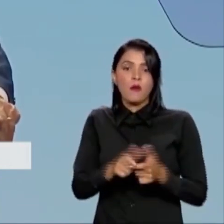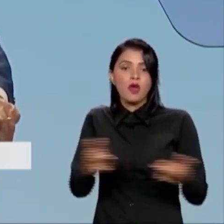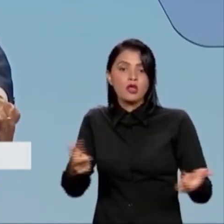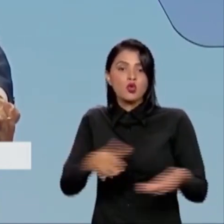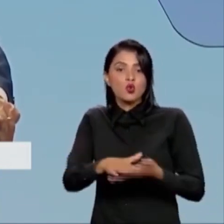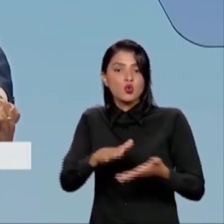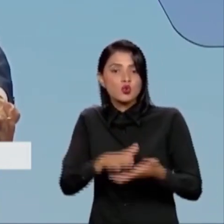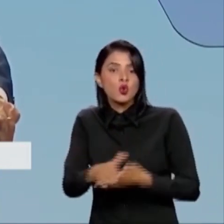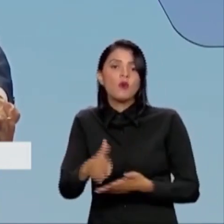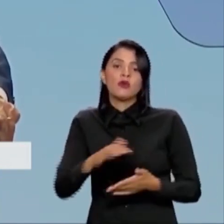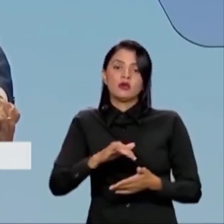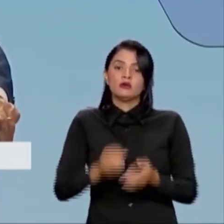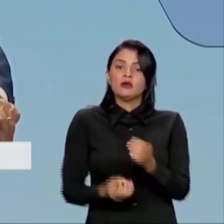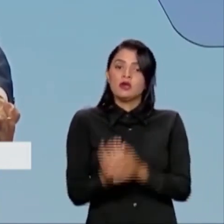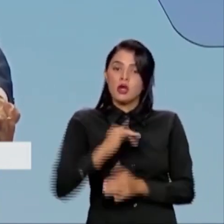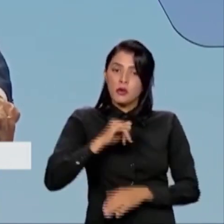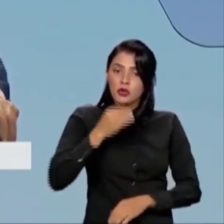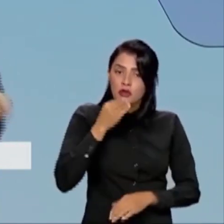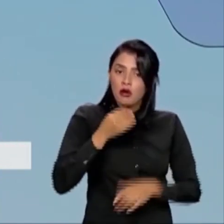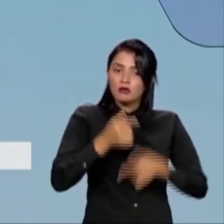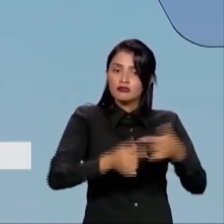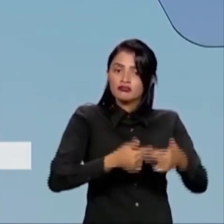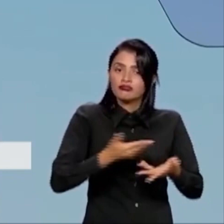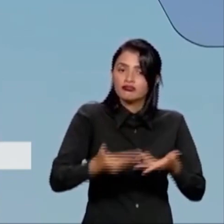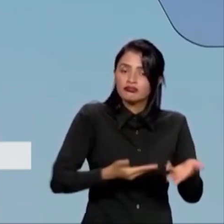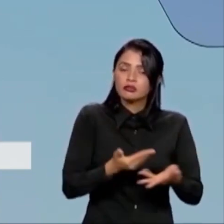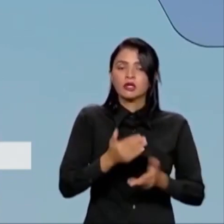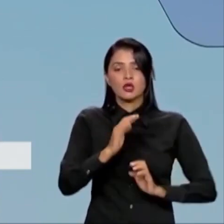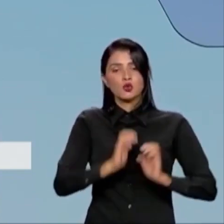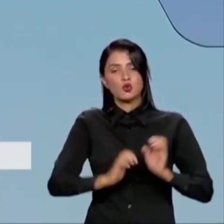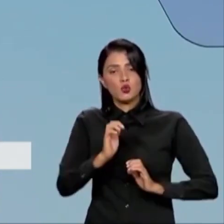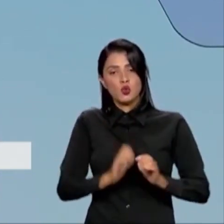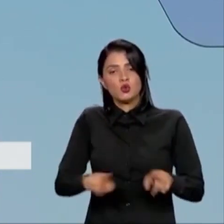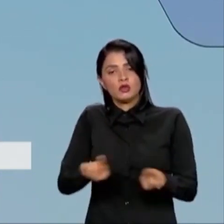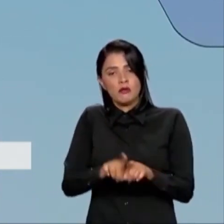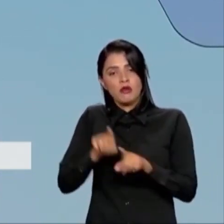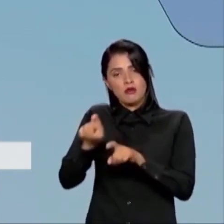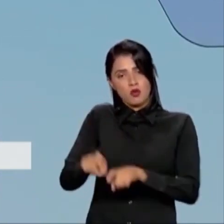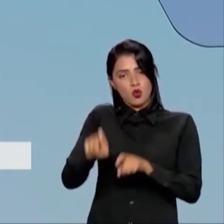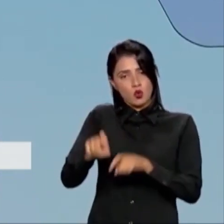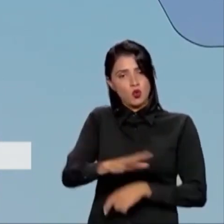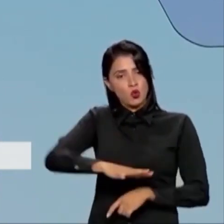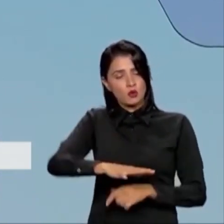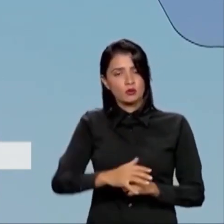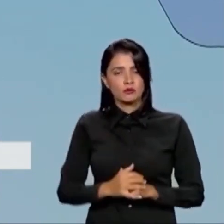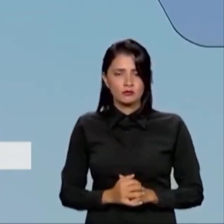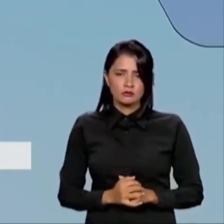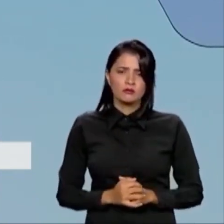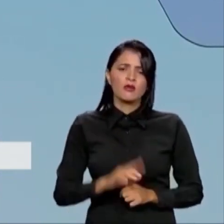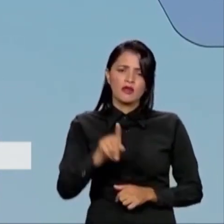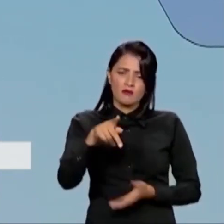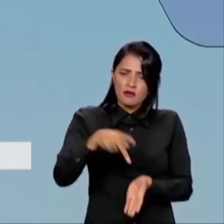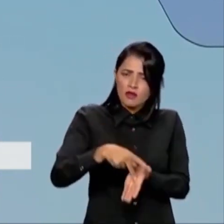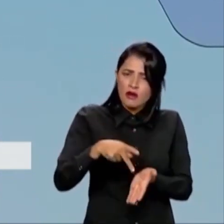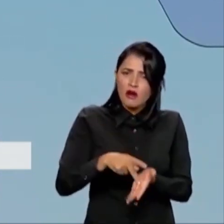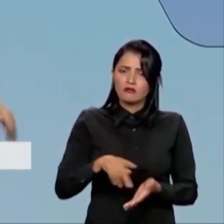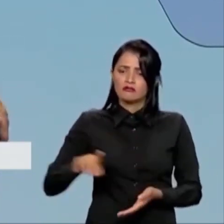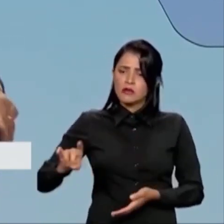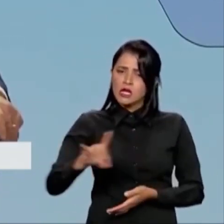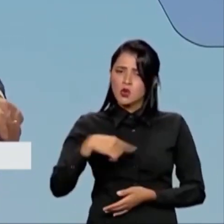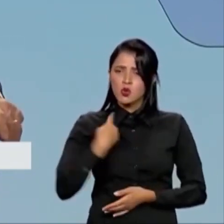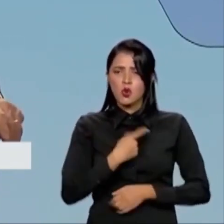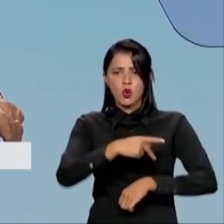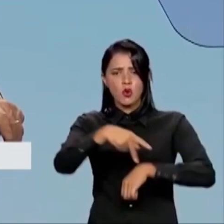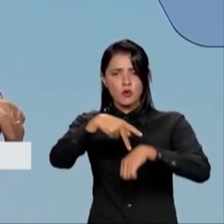e gerando oportunidade nos serviços, na indústria e na agricultura. Isso é verdade em cada um dos